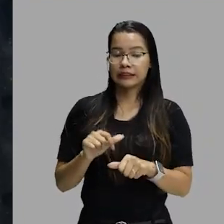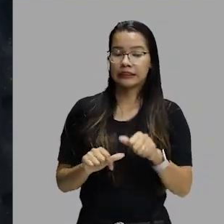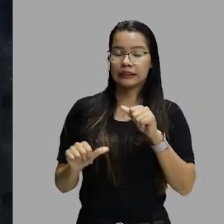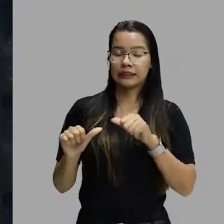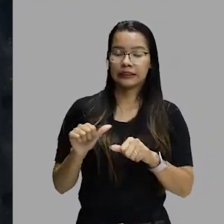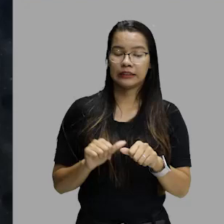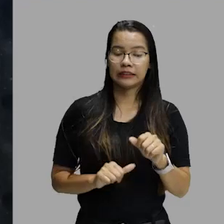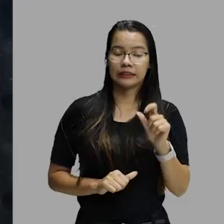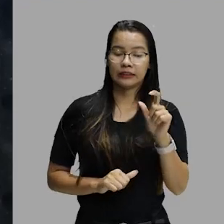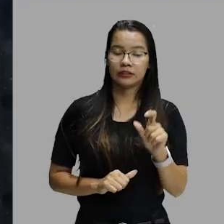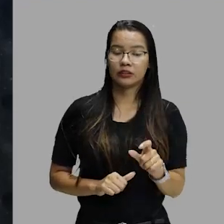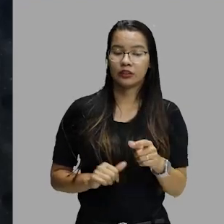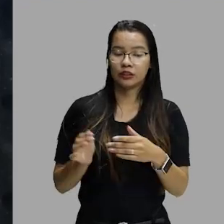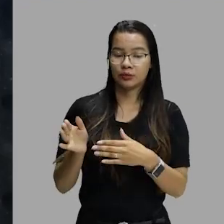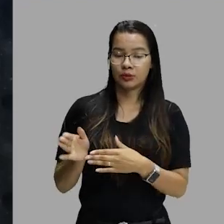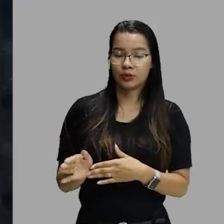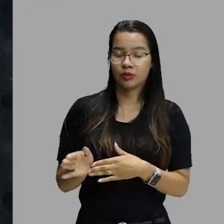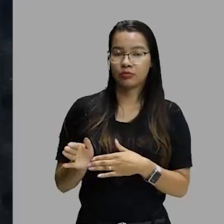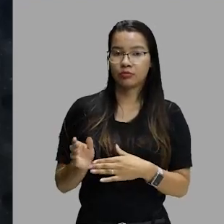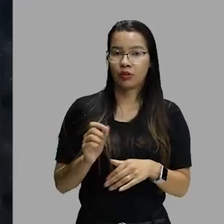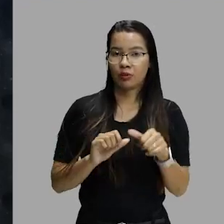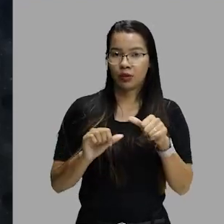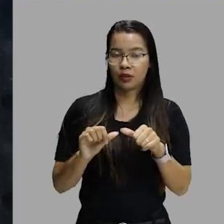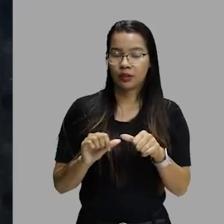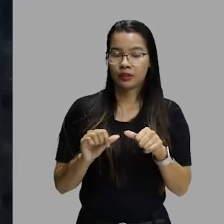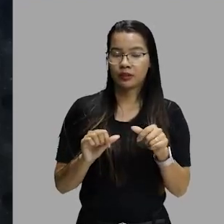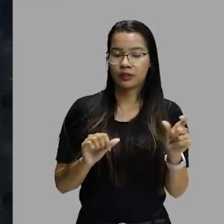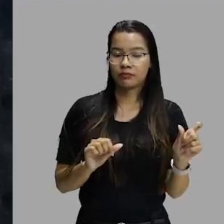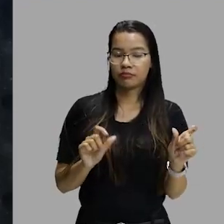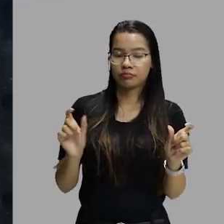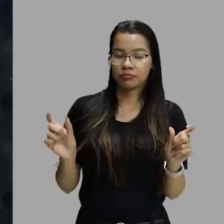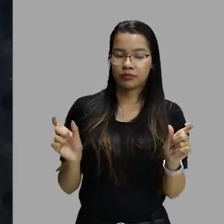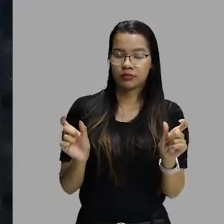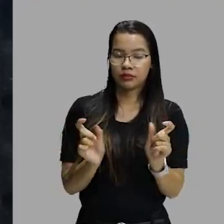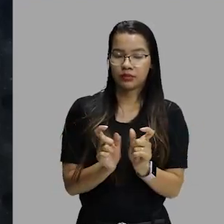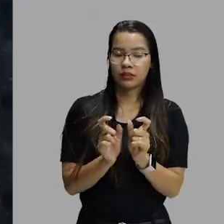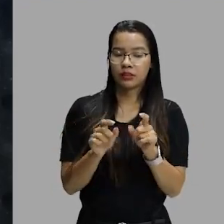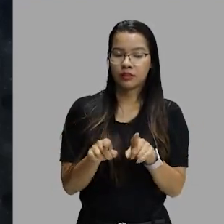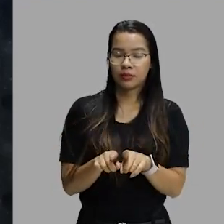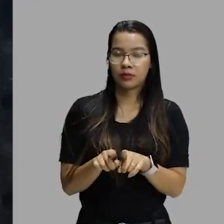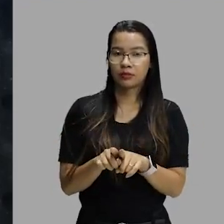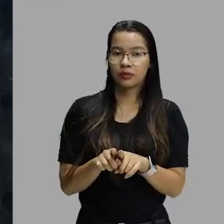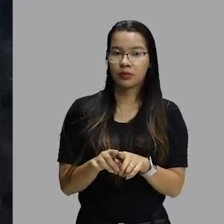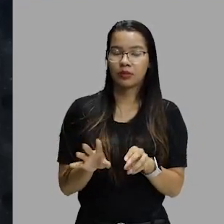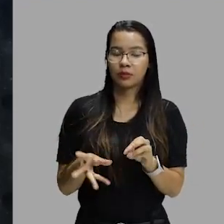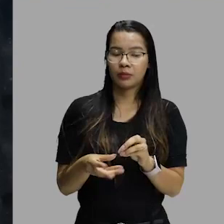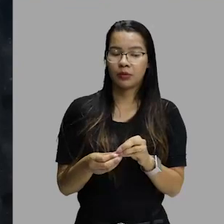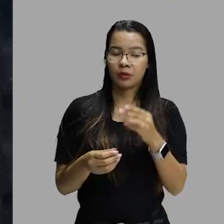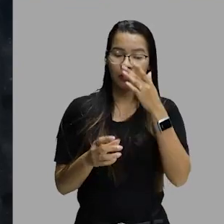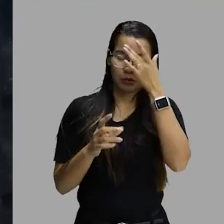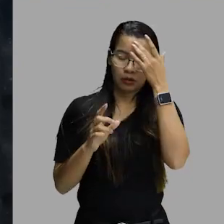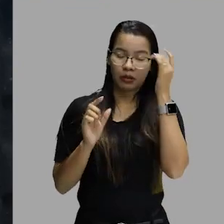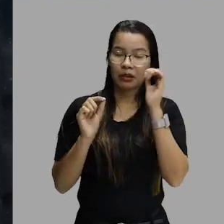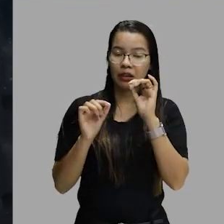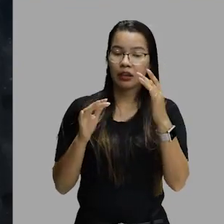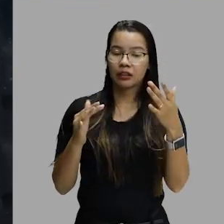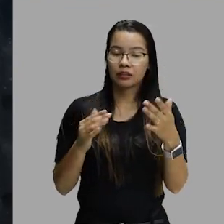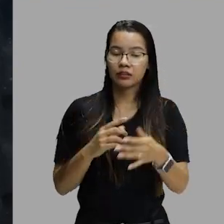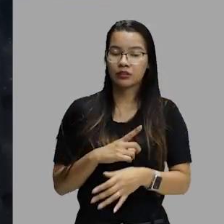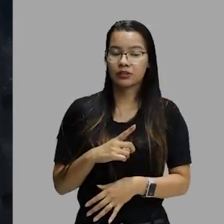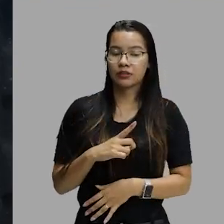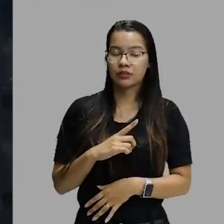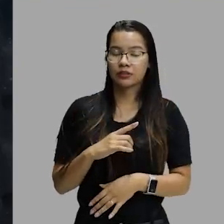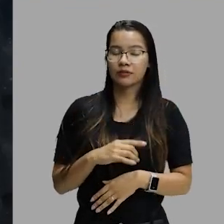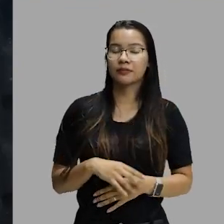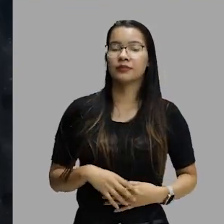que estabelecem um trânsito entre ele mesmo e o seu complemento. No caso aí, quem é que tinha? A enfermeira,